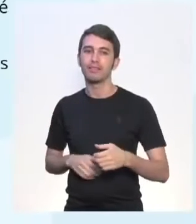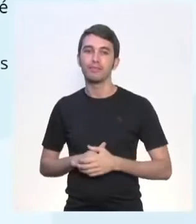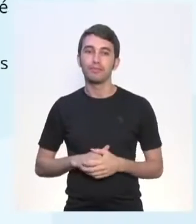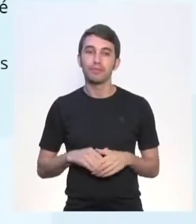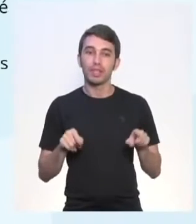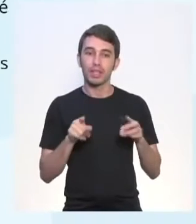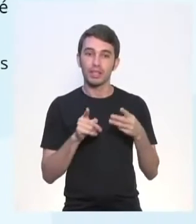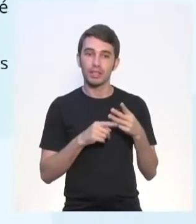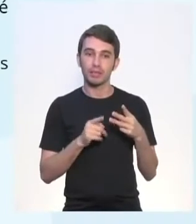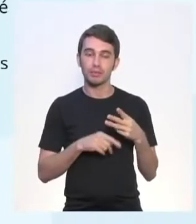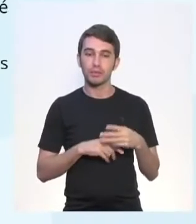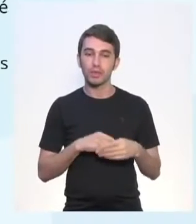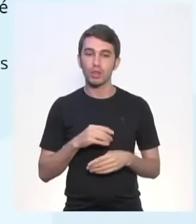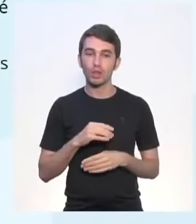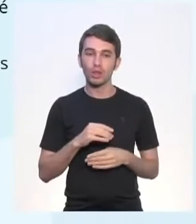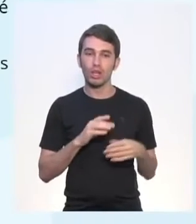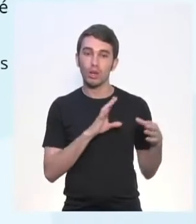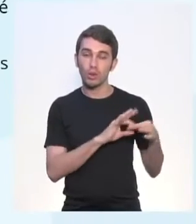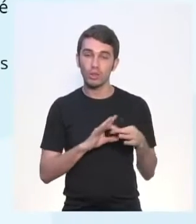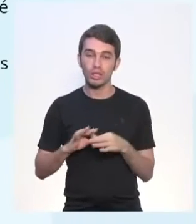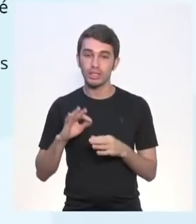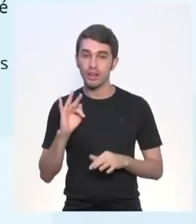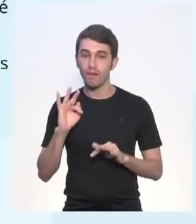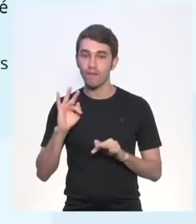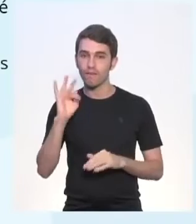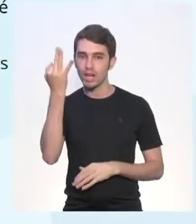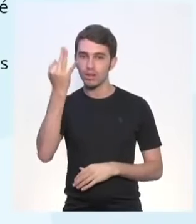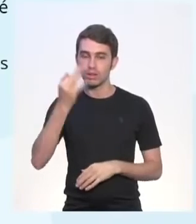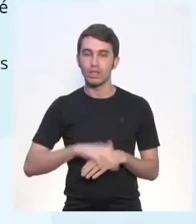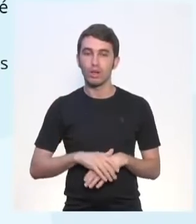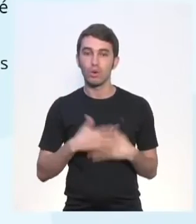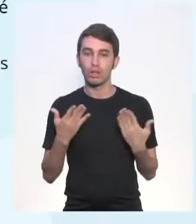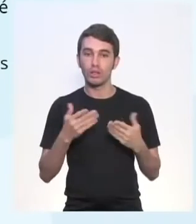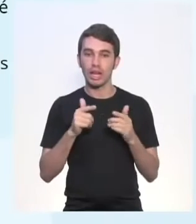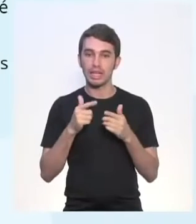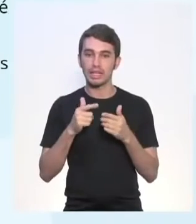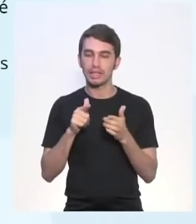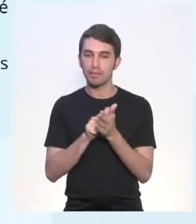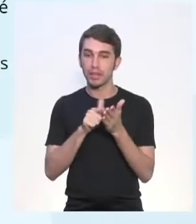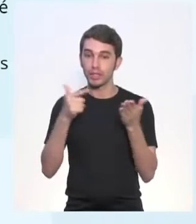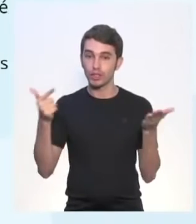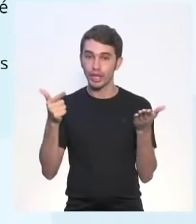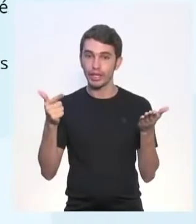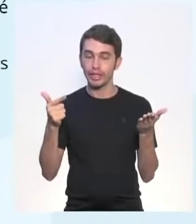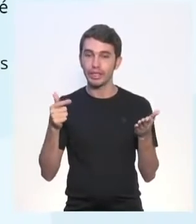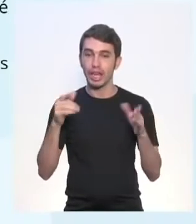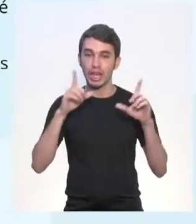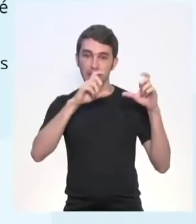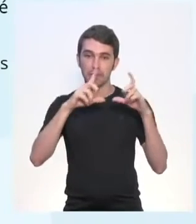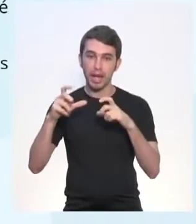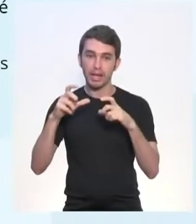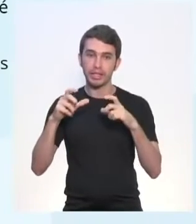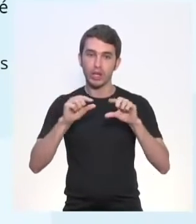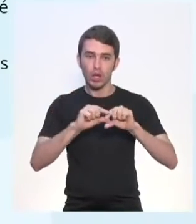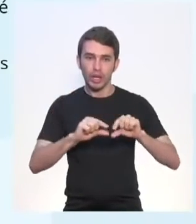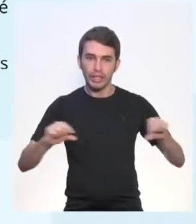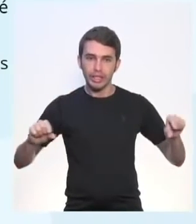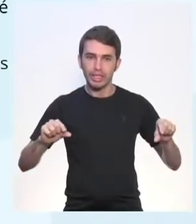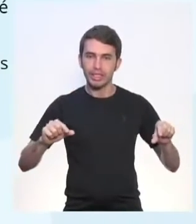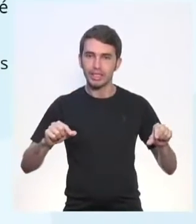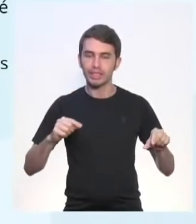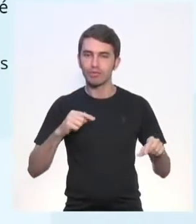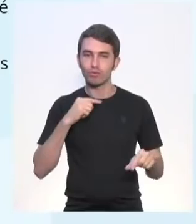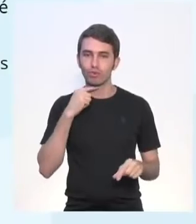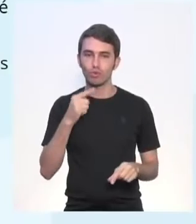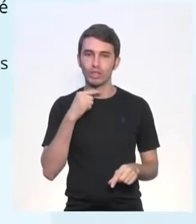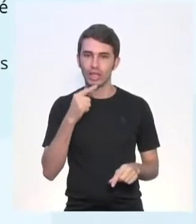manchetes, imagens ou legendas não suportam o conteúdo. Conteúdo falso, e essa é legal falar da conexão falsa, é aquelas que